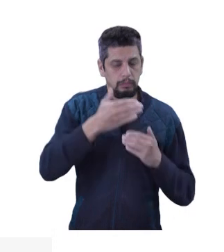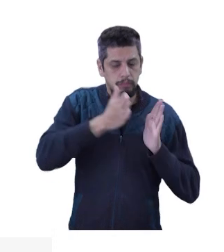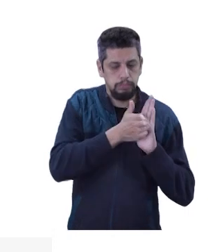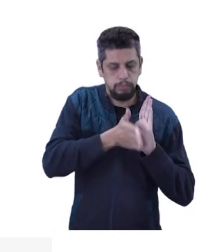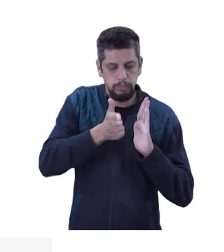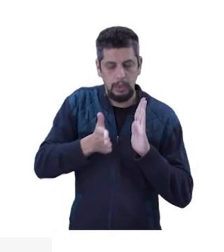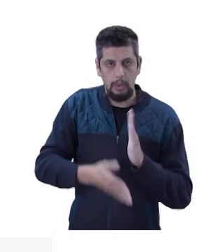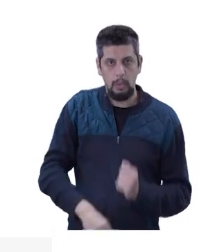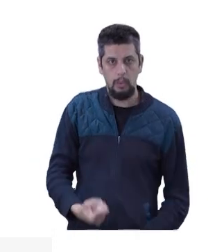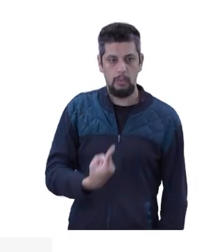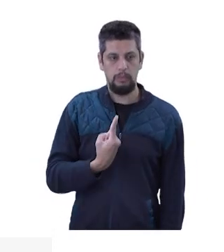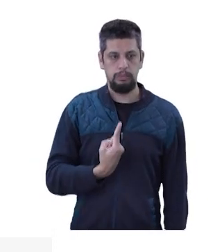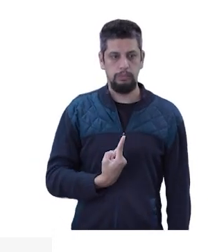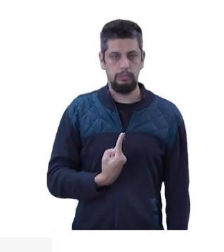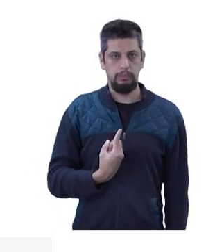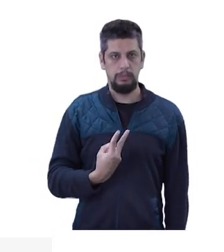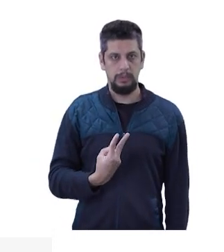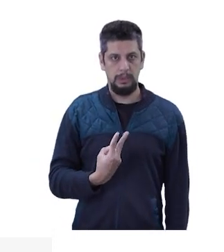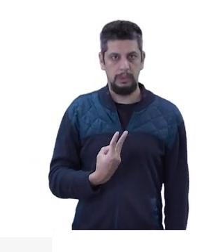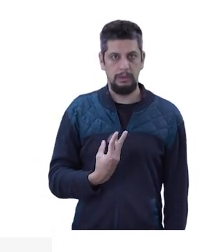né?